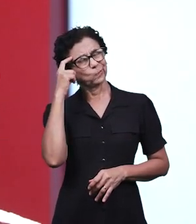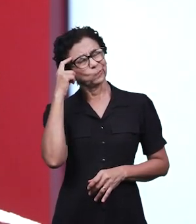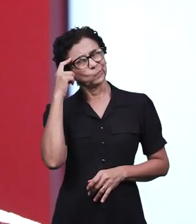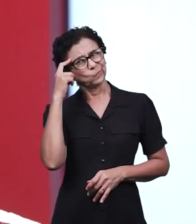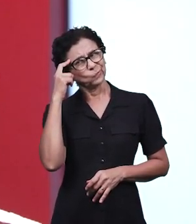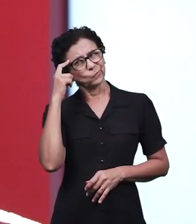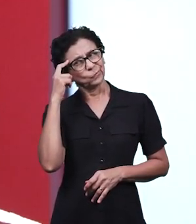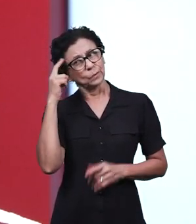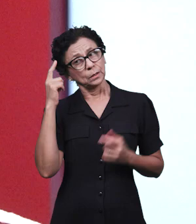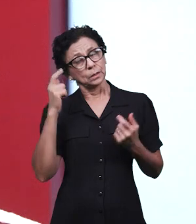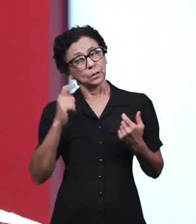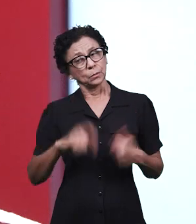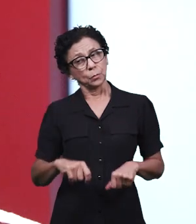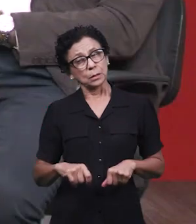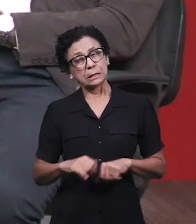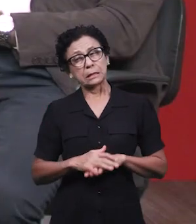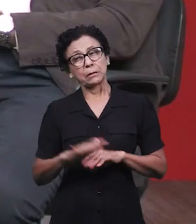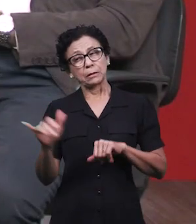César.